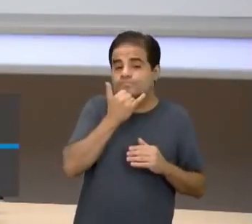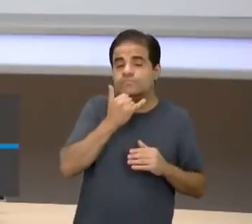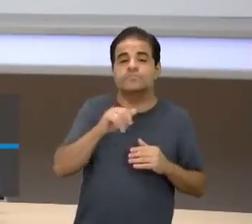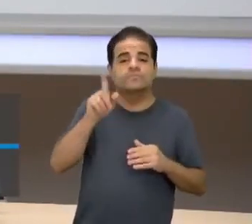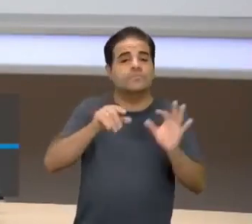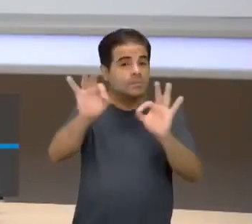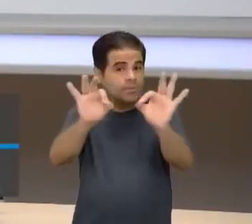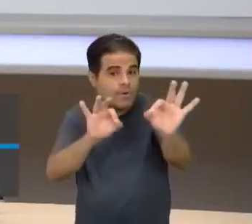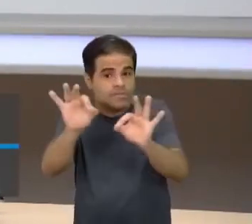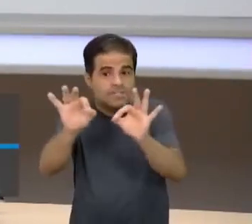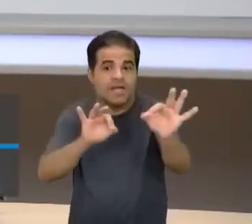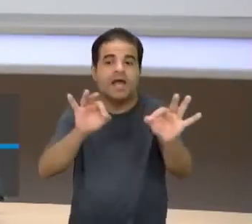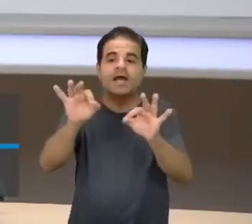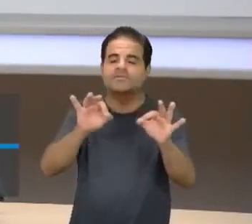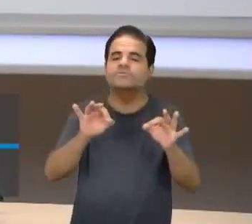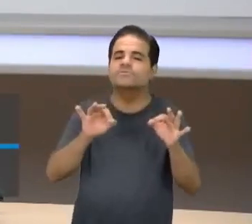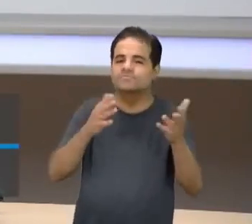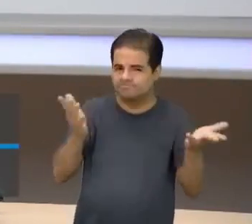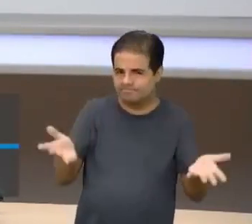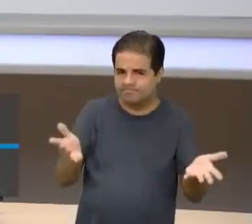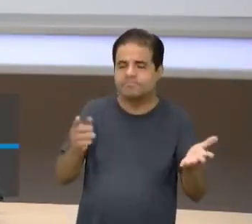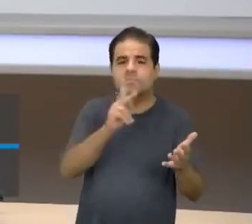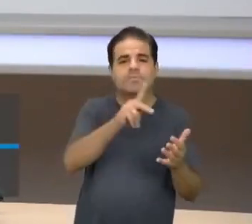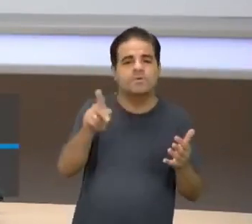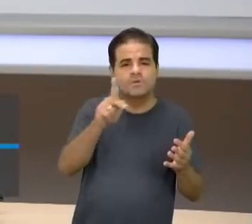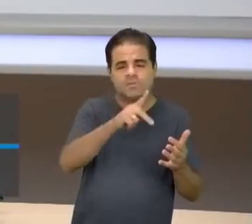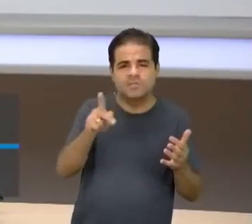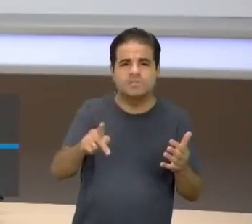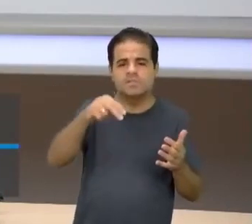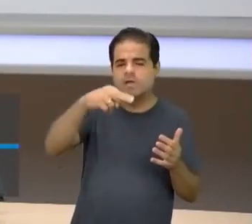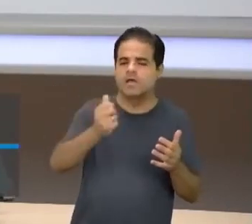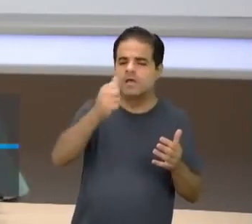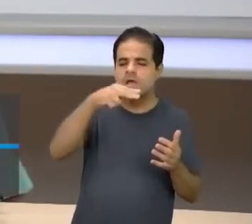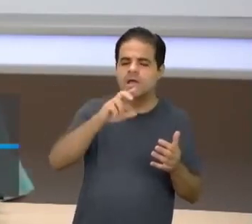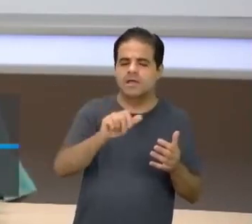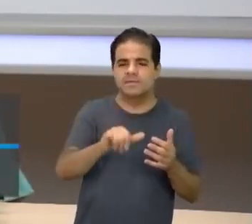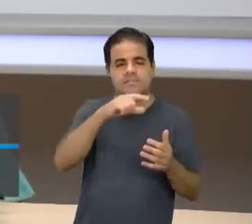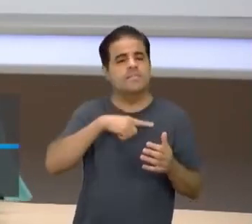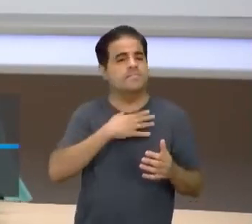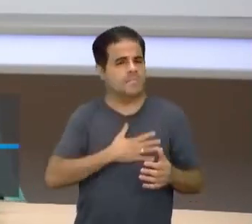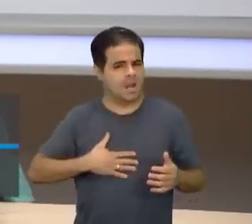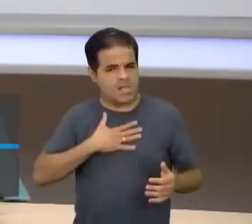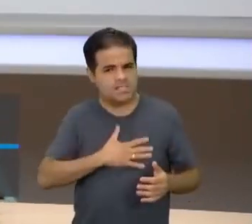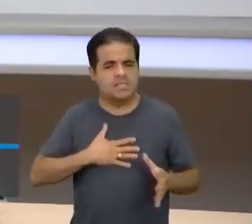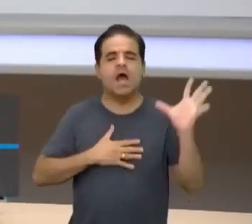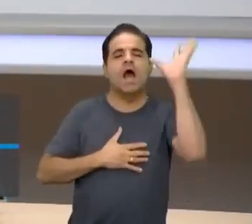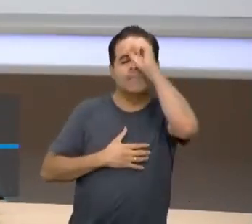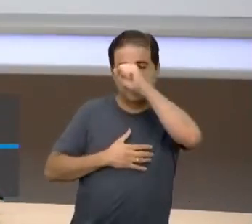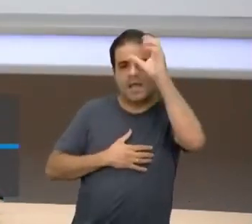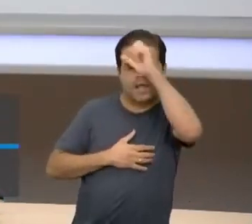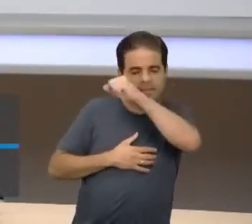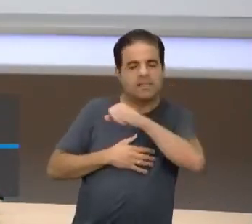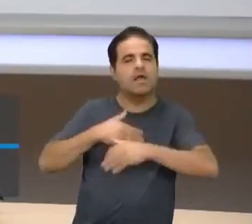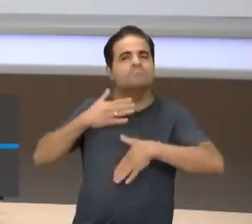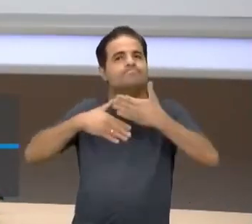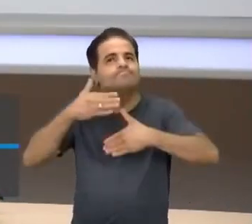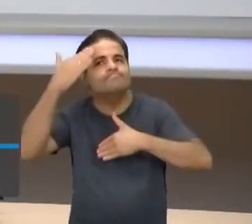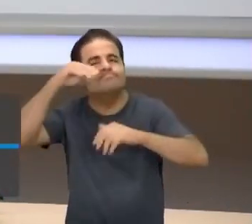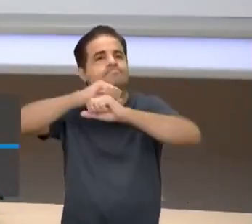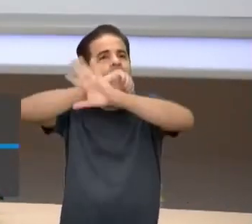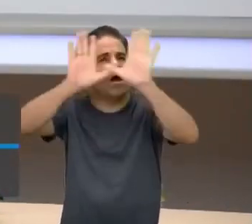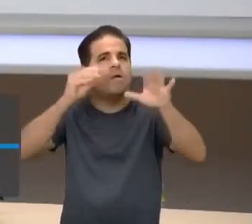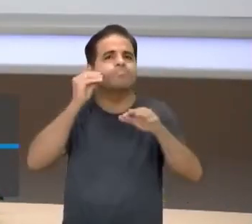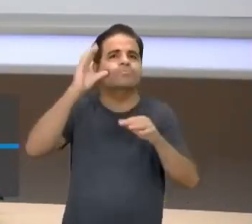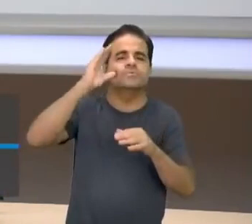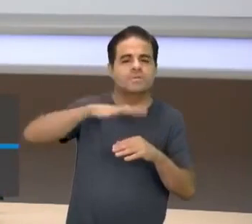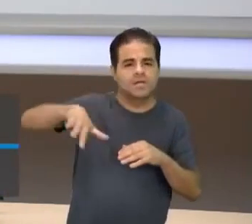de projetos. Professora Nancy falou ter prazer em aprender, galgar e compreender o